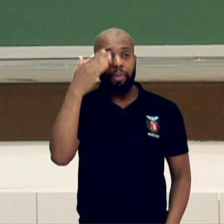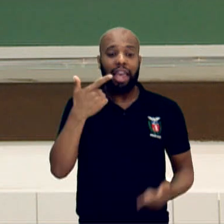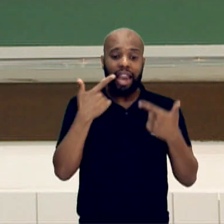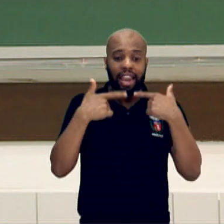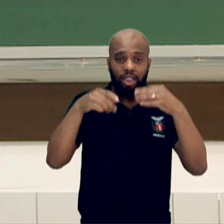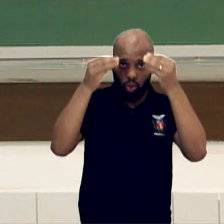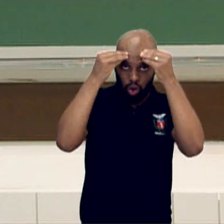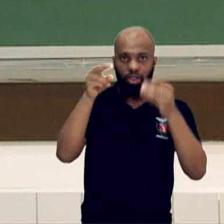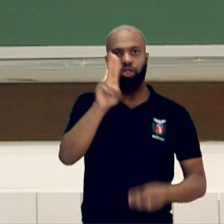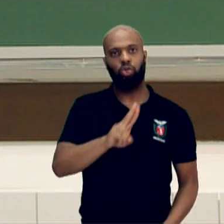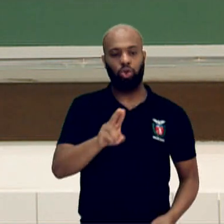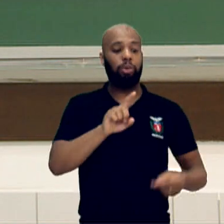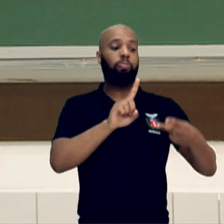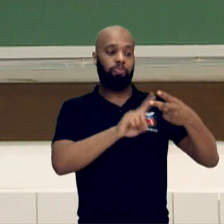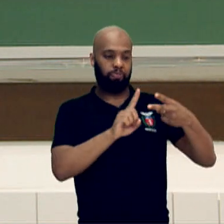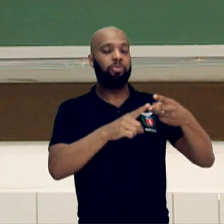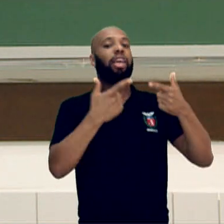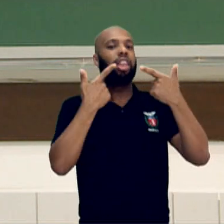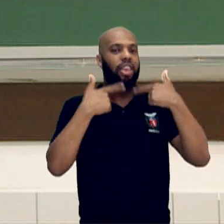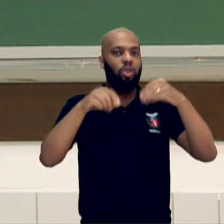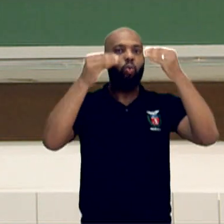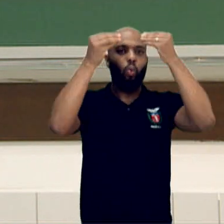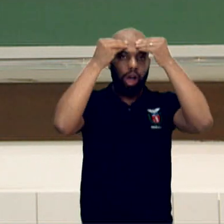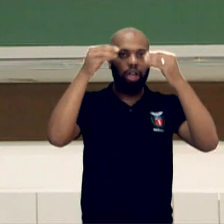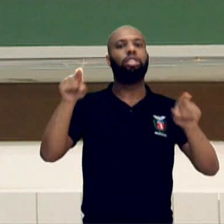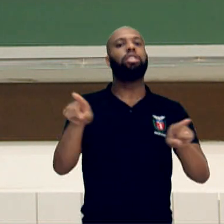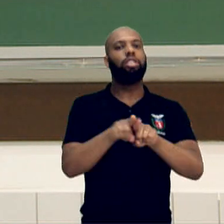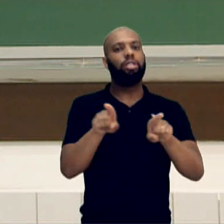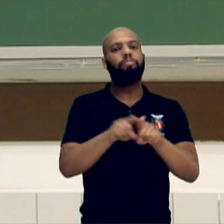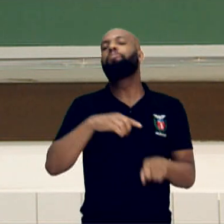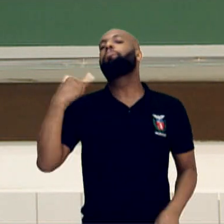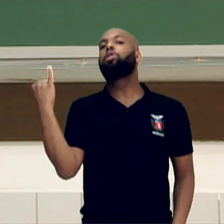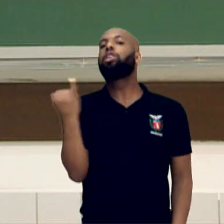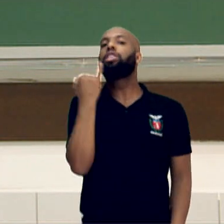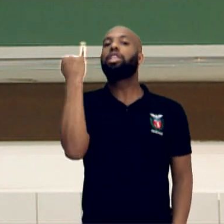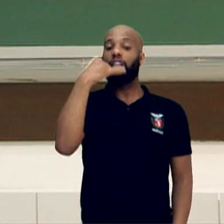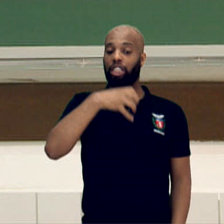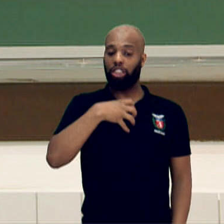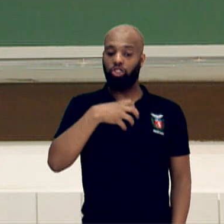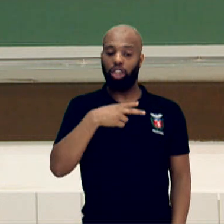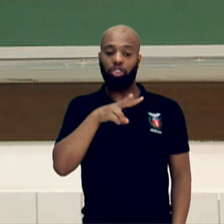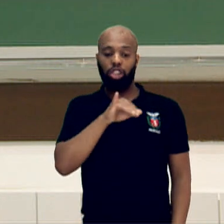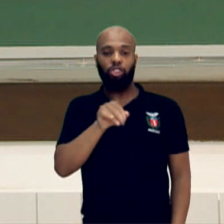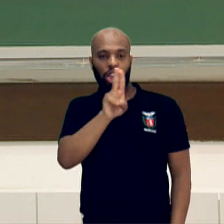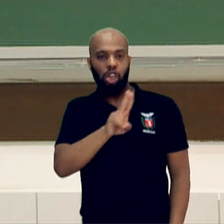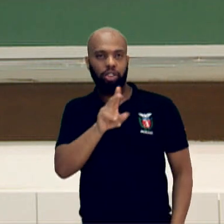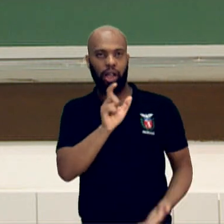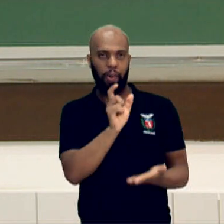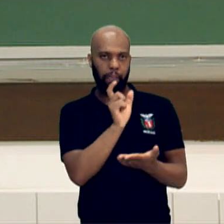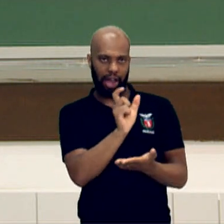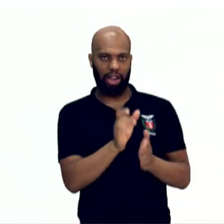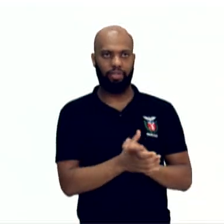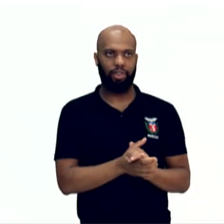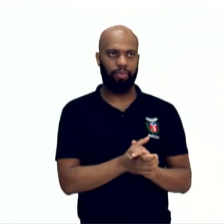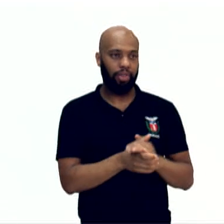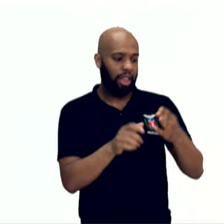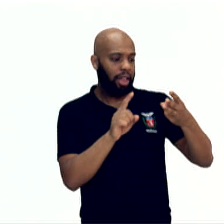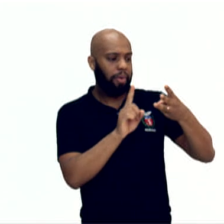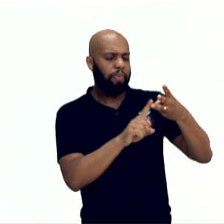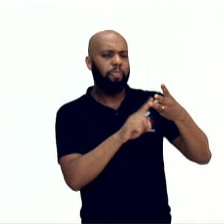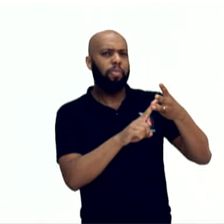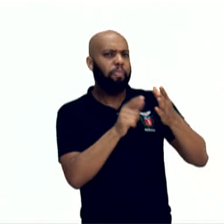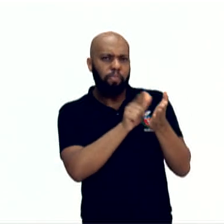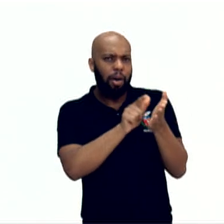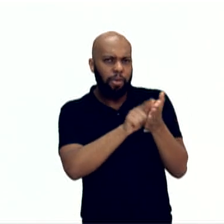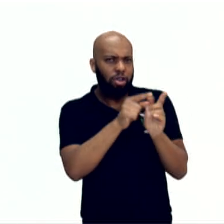que eu vou usar. Então, nós já sabemos que linguagem também é muito importante. E o tipo de papel que não tem lá? É